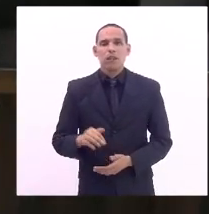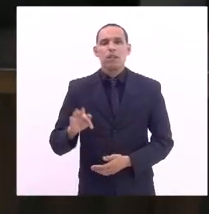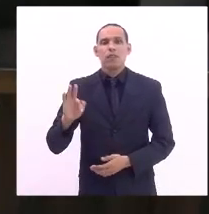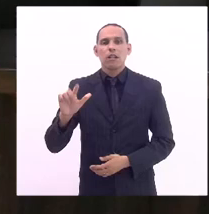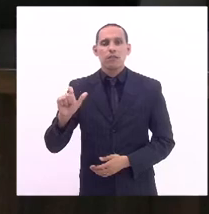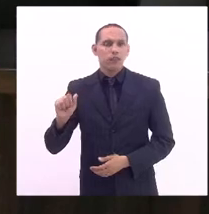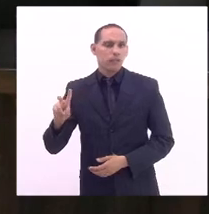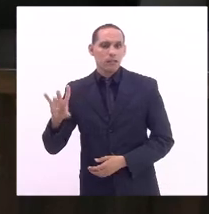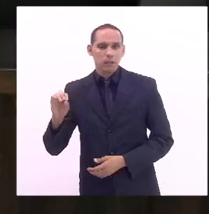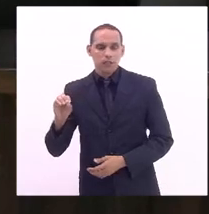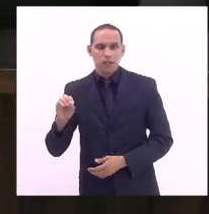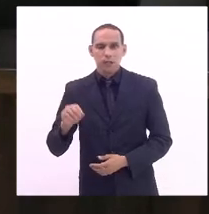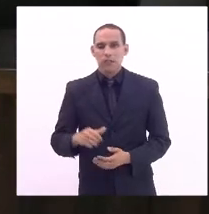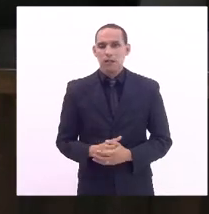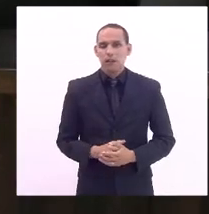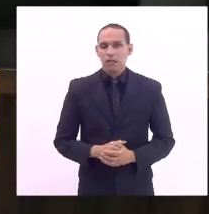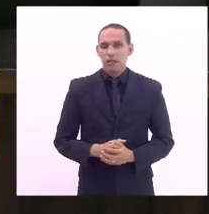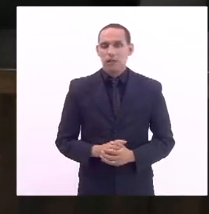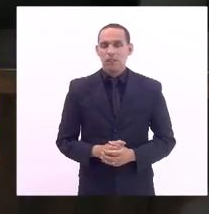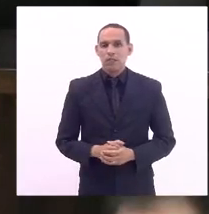Serafim.